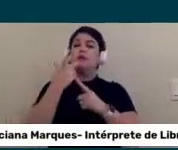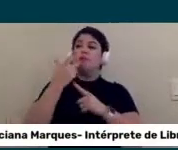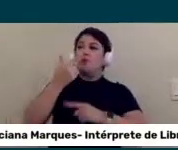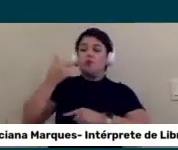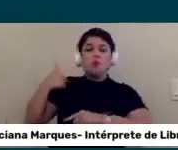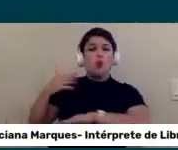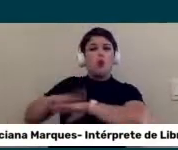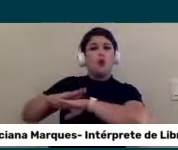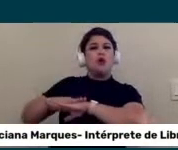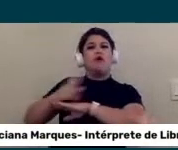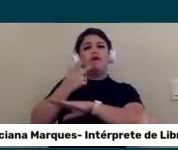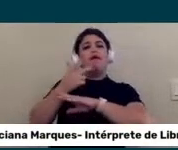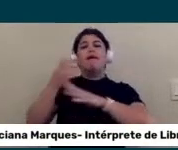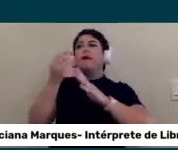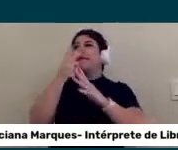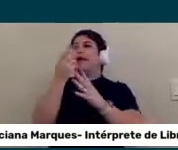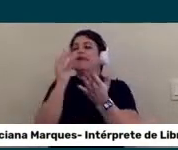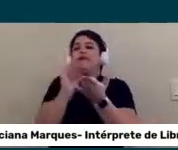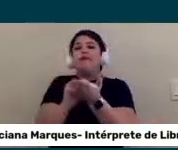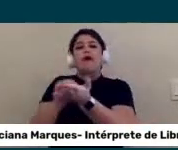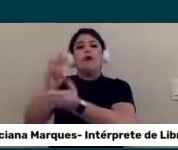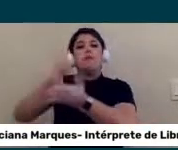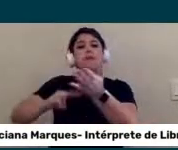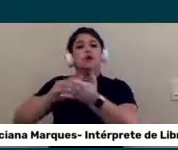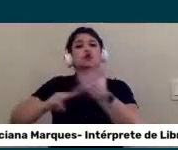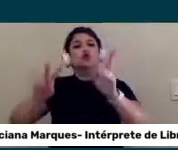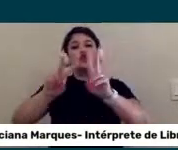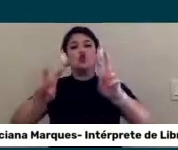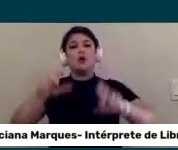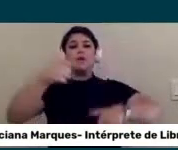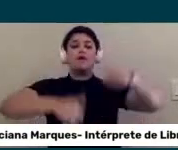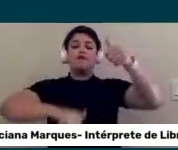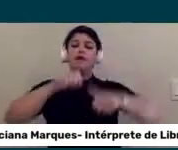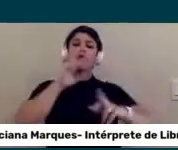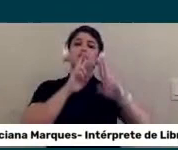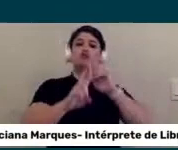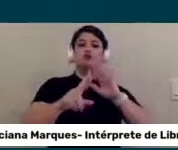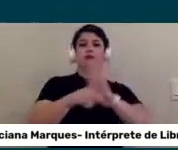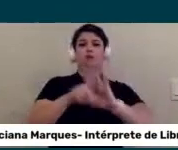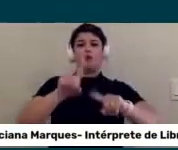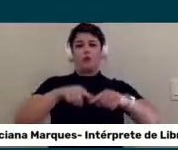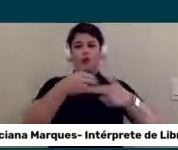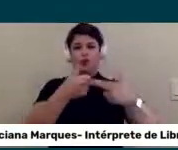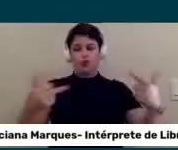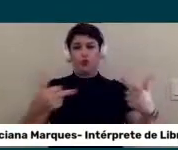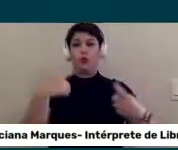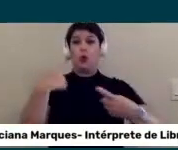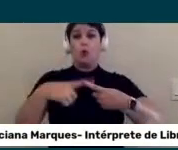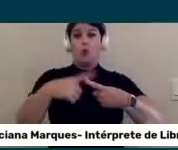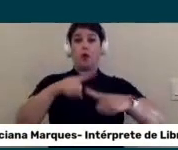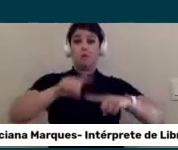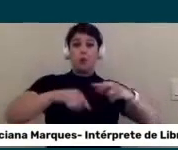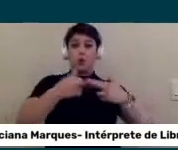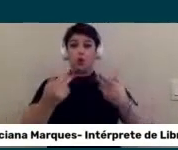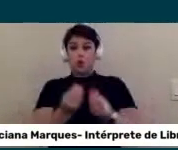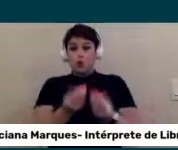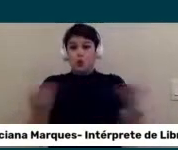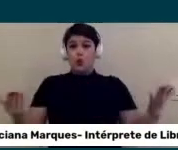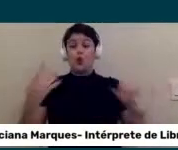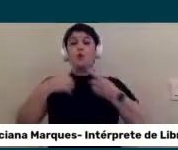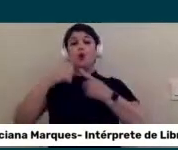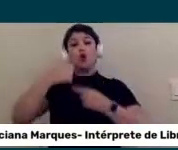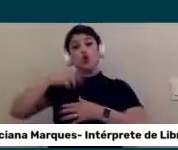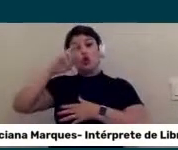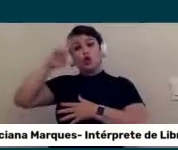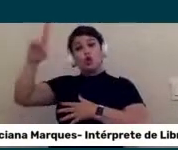geral, falta uma metodologia de avaliação dos resultados dos produtos, né? Então, o produto é lançado porque o dono ou o fundador